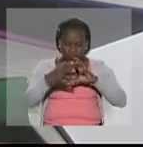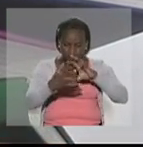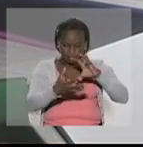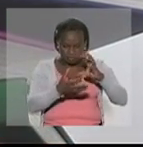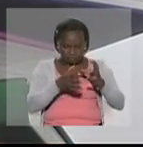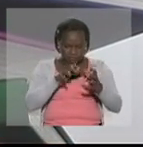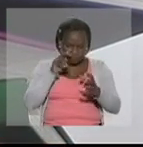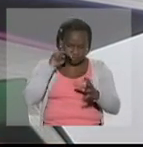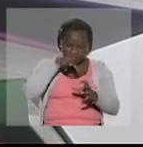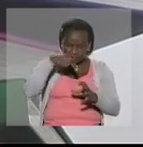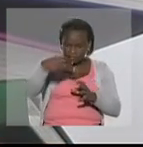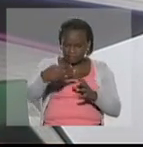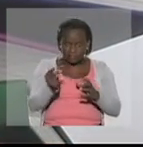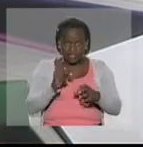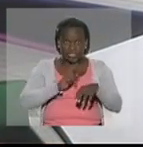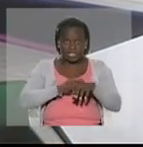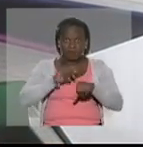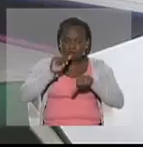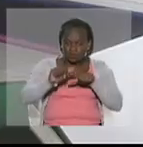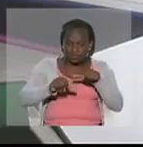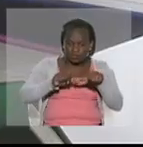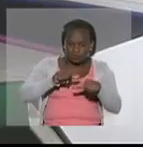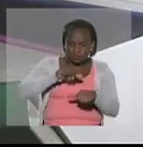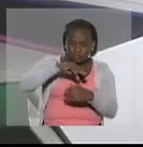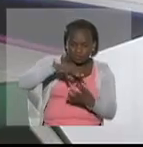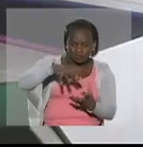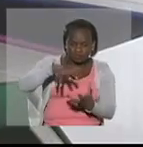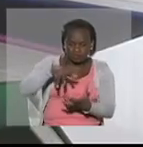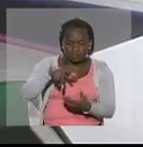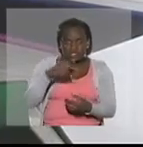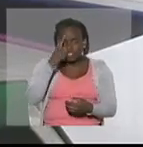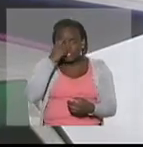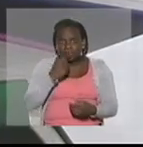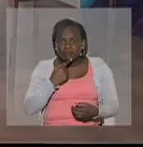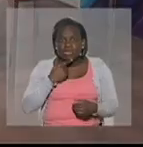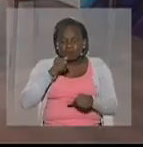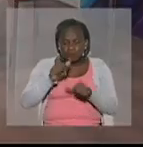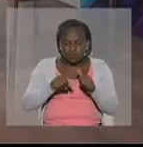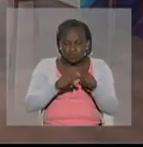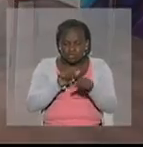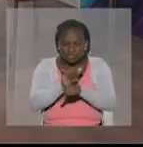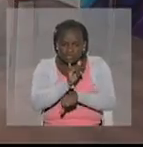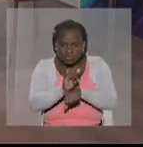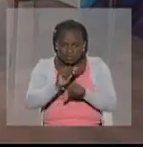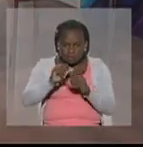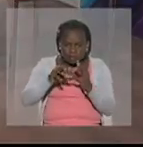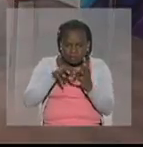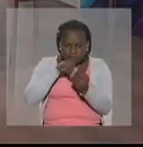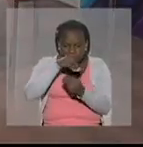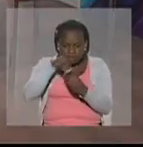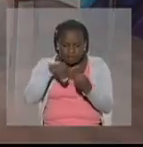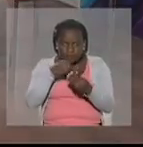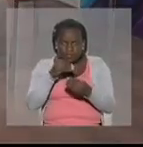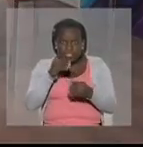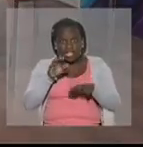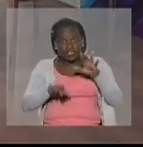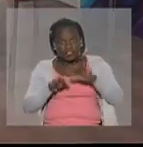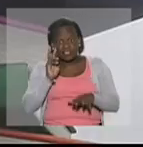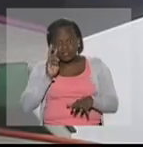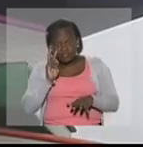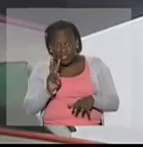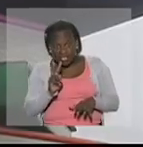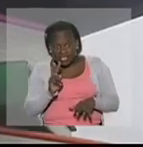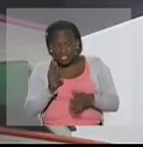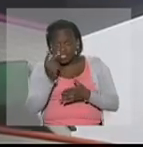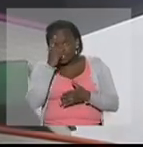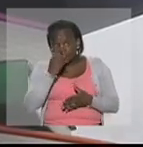l endoscópio e a gente o tempo vai girando né e as imagens elas vão se formando ao fundo horas a gente